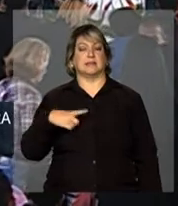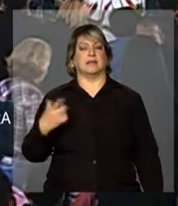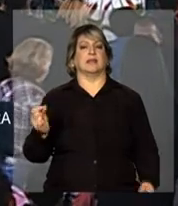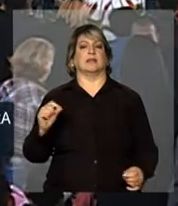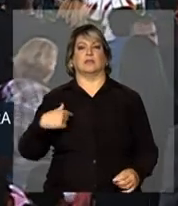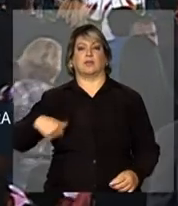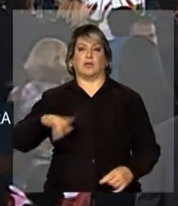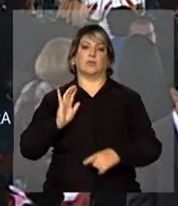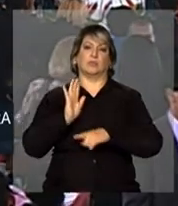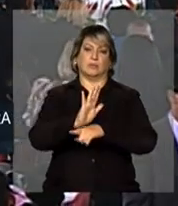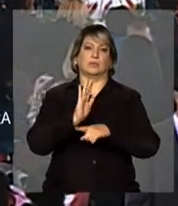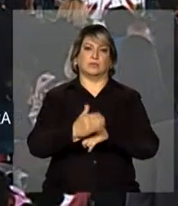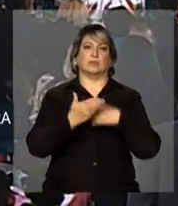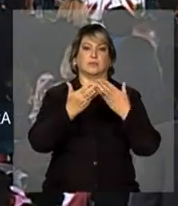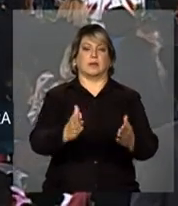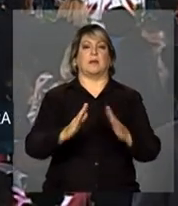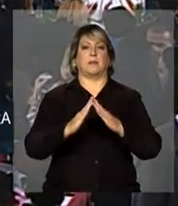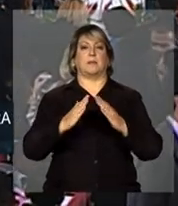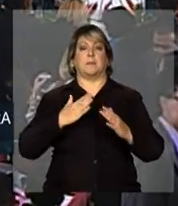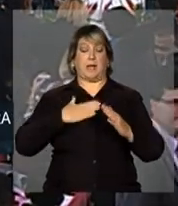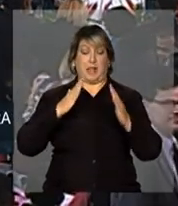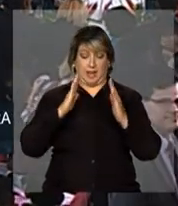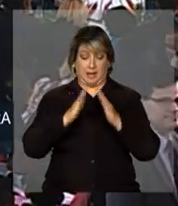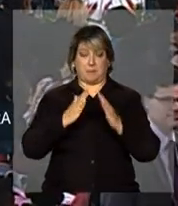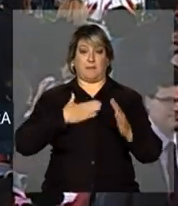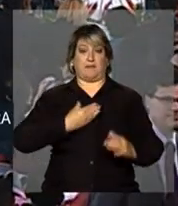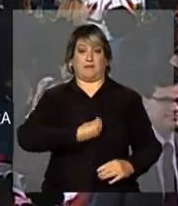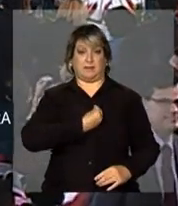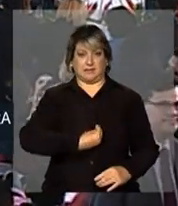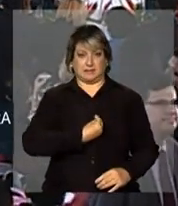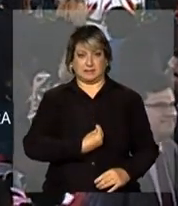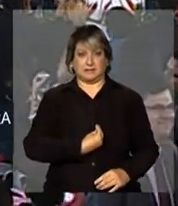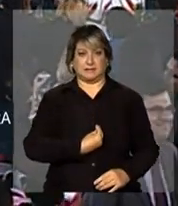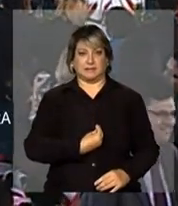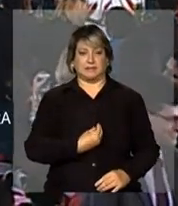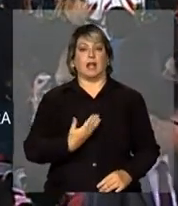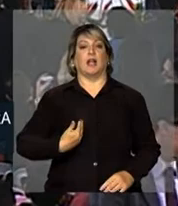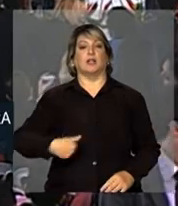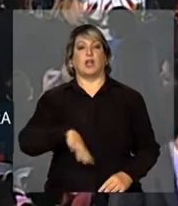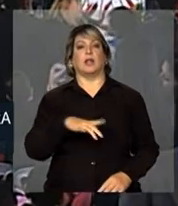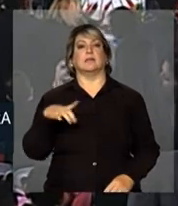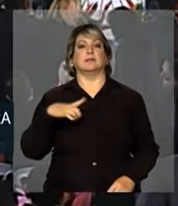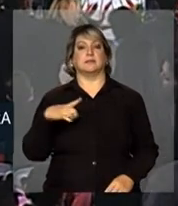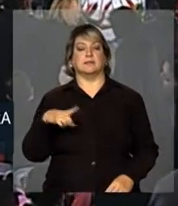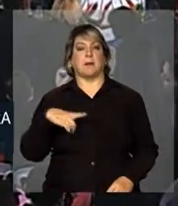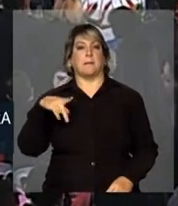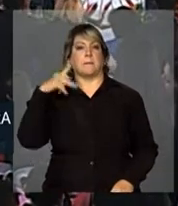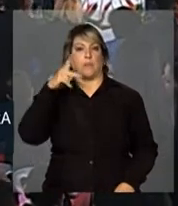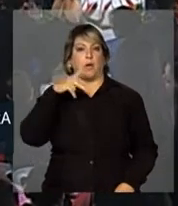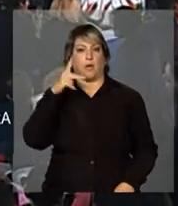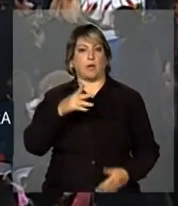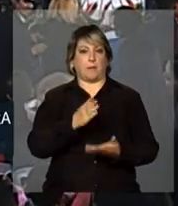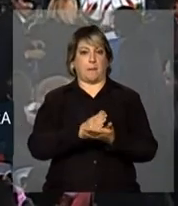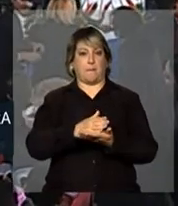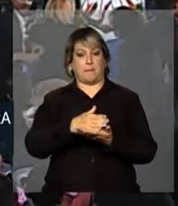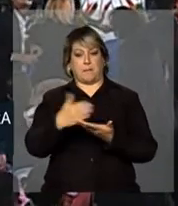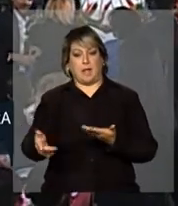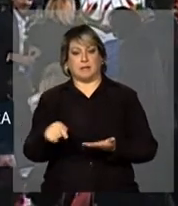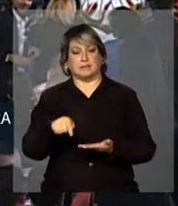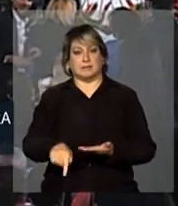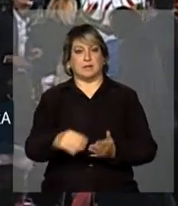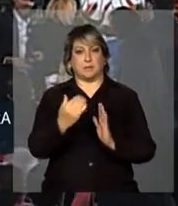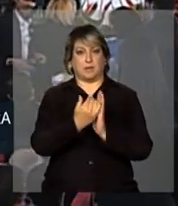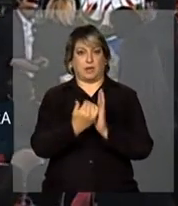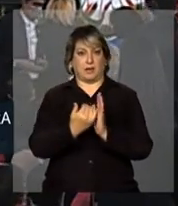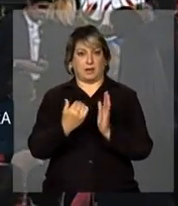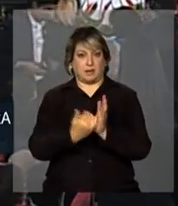contemplados também pelo Minha Casa Minha Vida. Nós temos uma política, uma parte do Minha Casa Minha